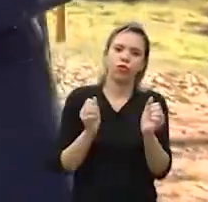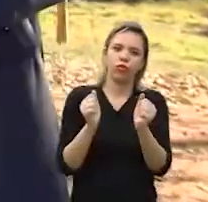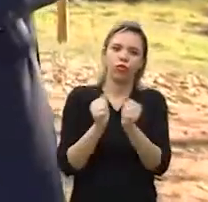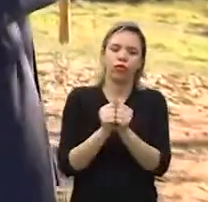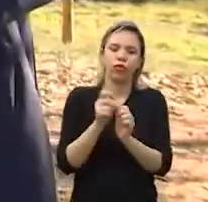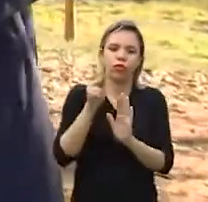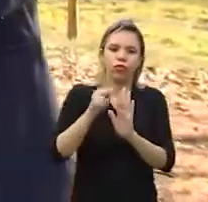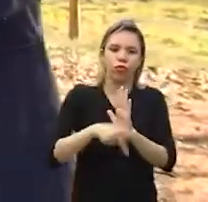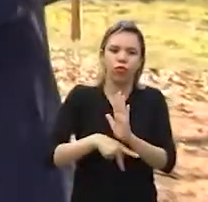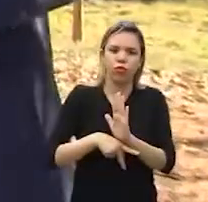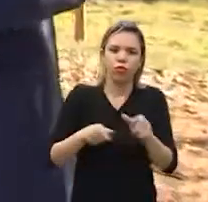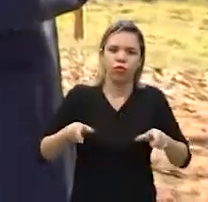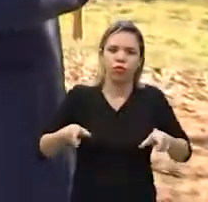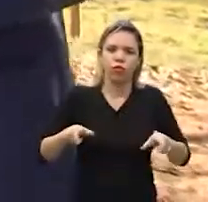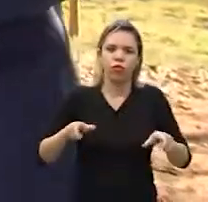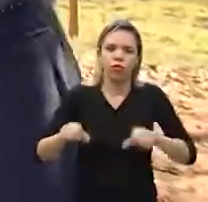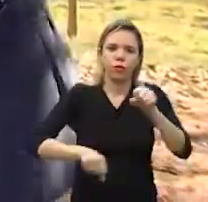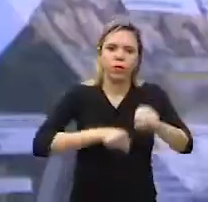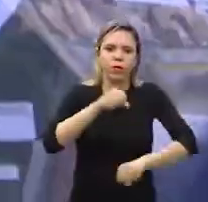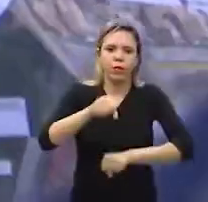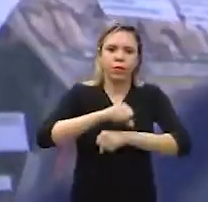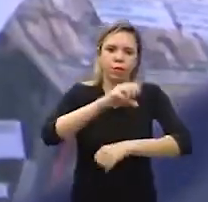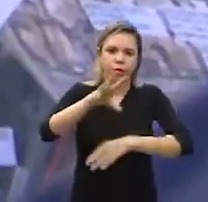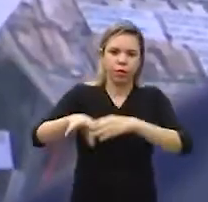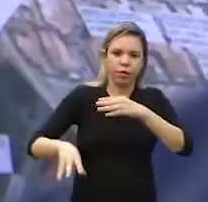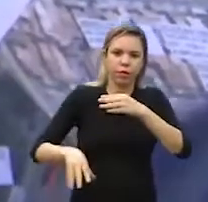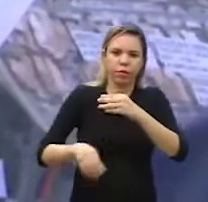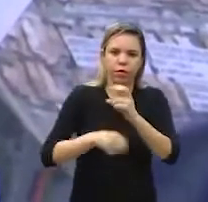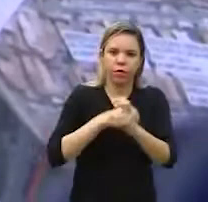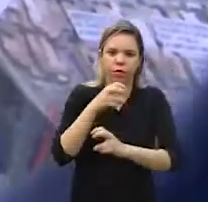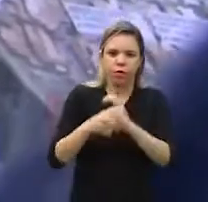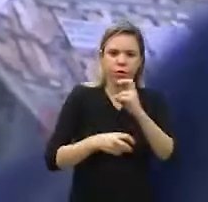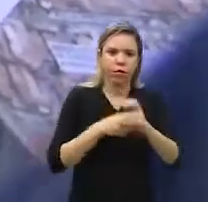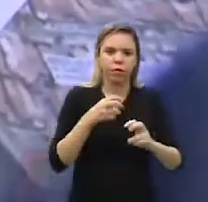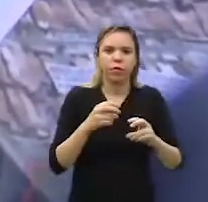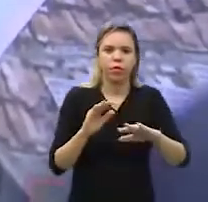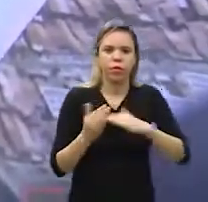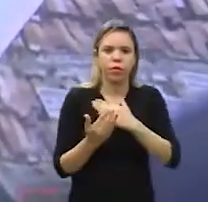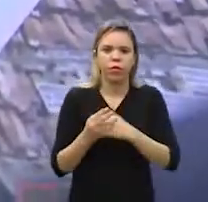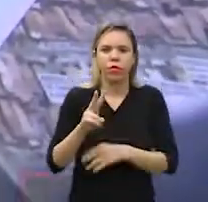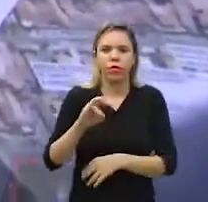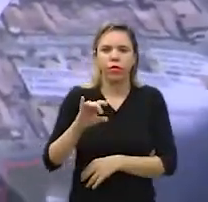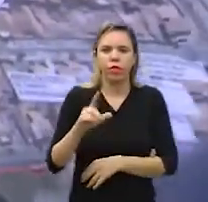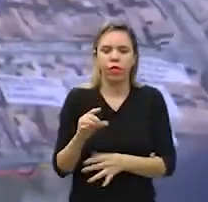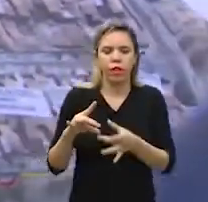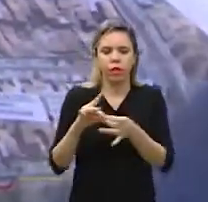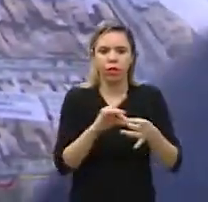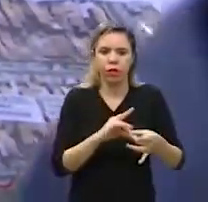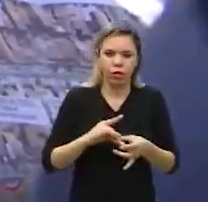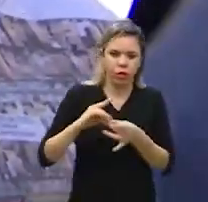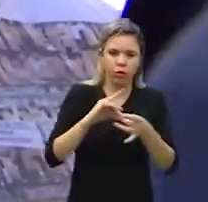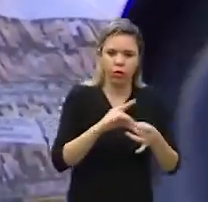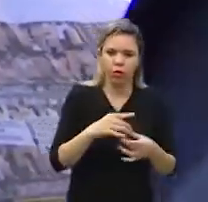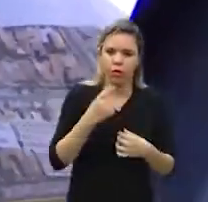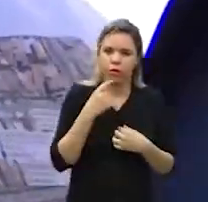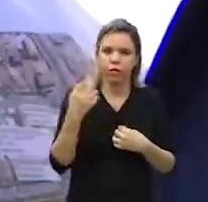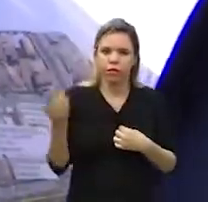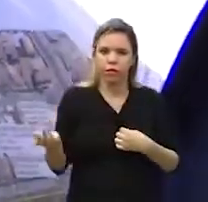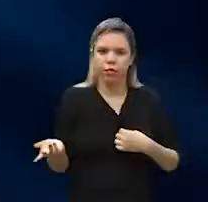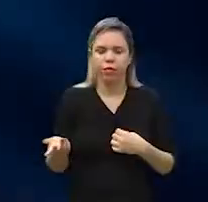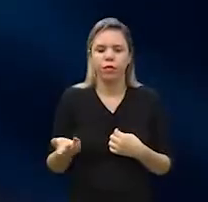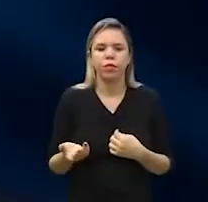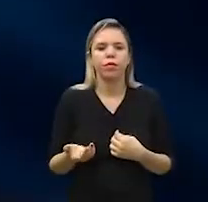estudam juntos o projeto da ciclovia que será implementada no Parque Residencial Vila União na região Sudoeste